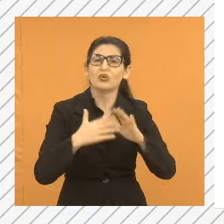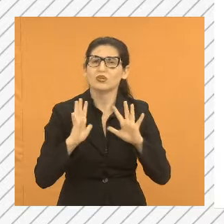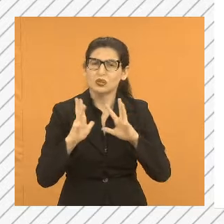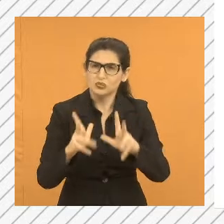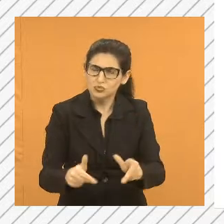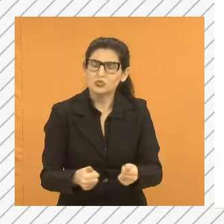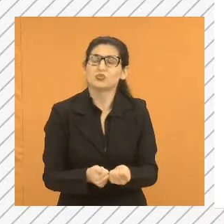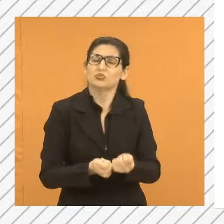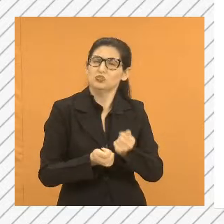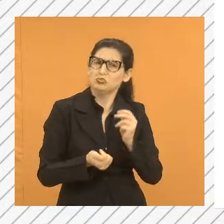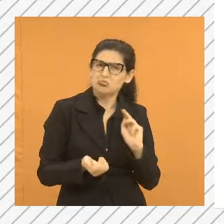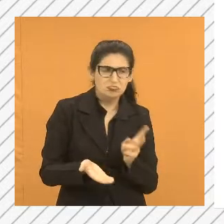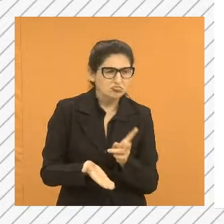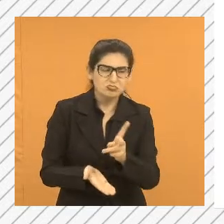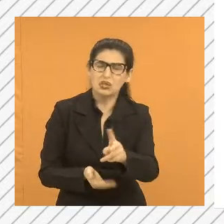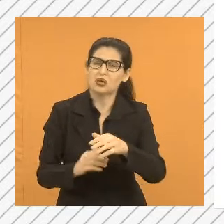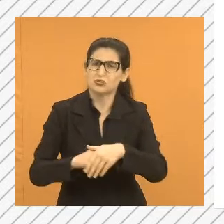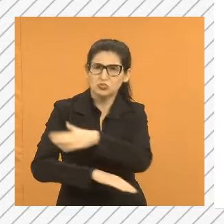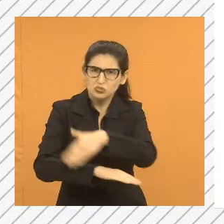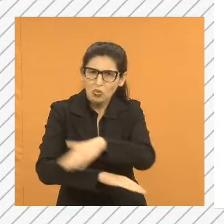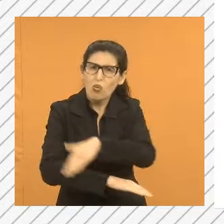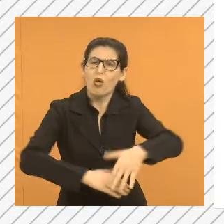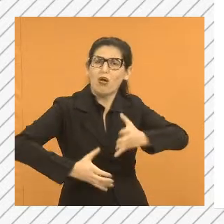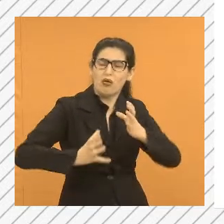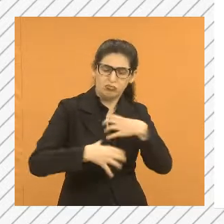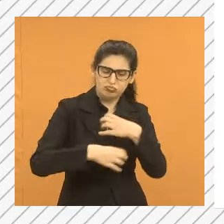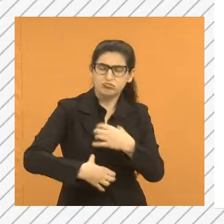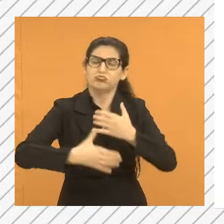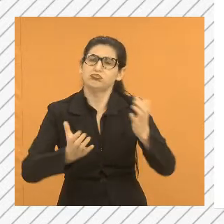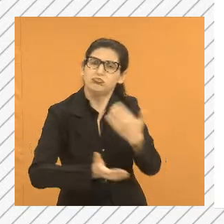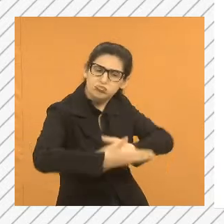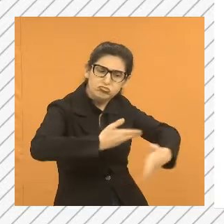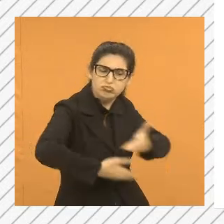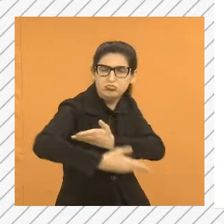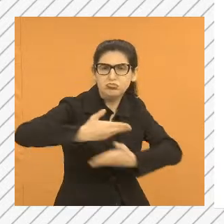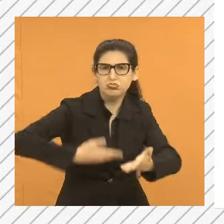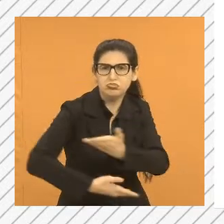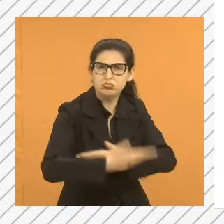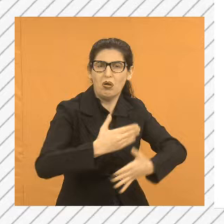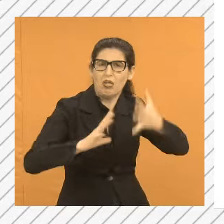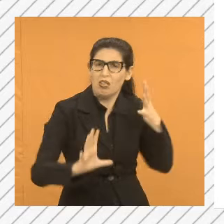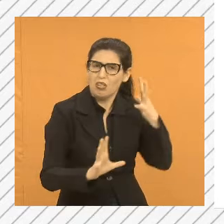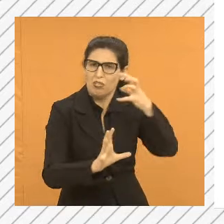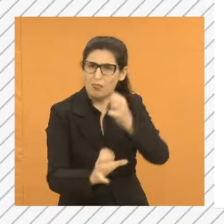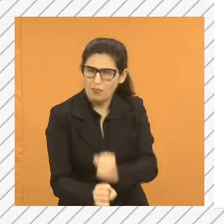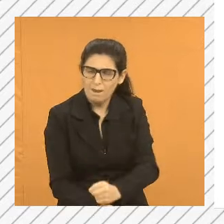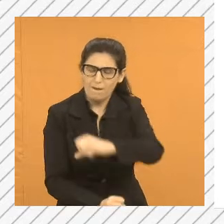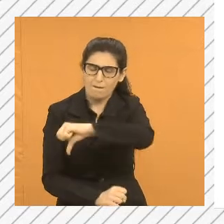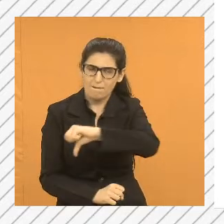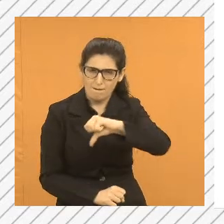abordagens continuadas, atendimentos compartilhados, que totalizaram